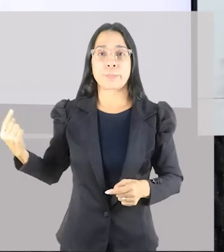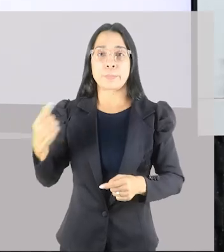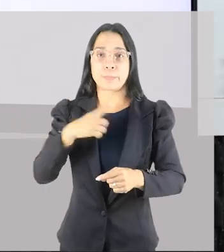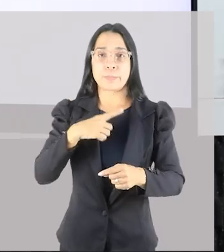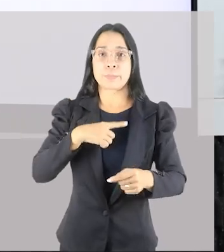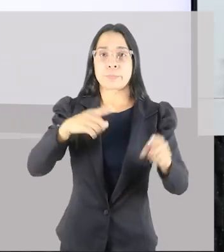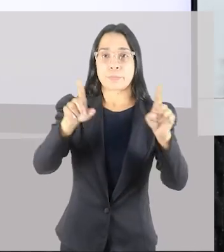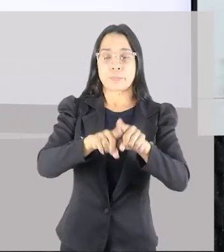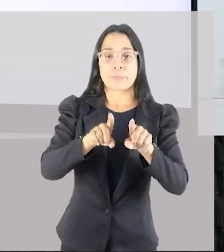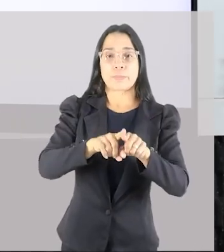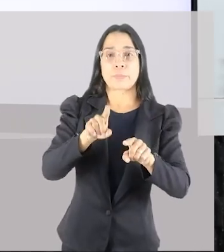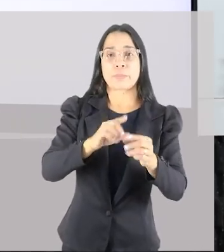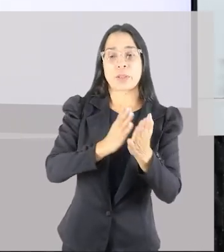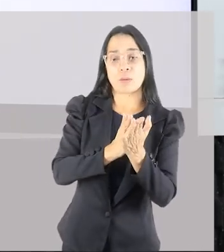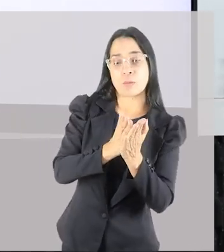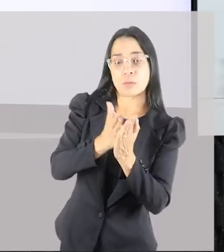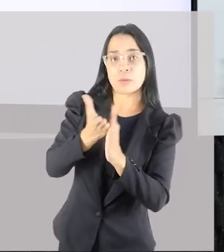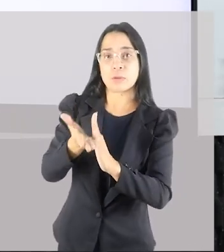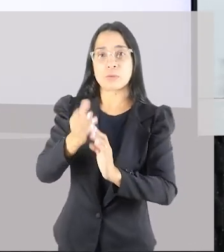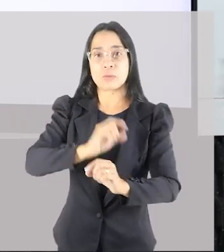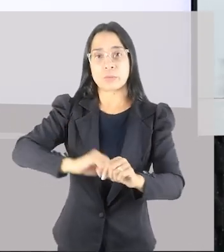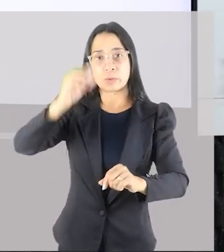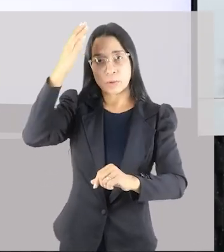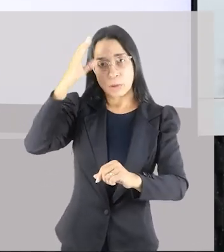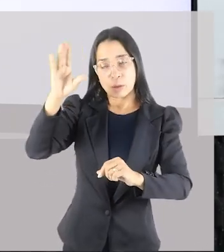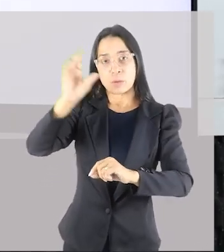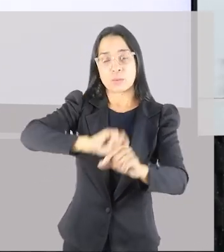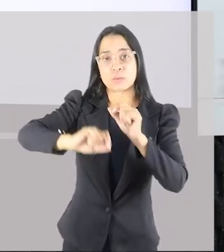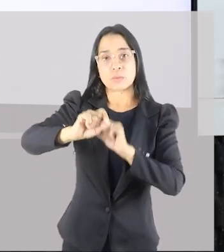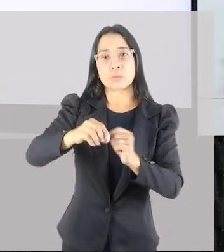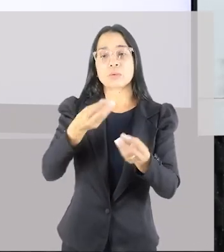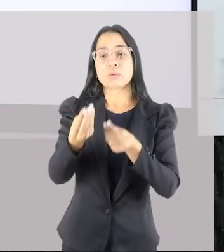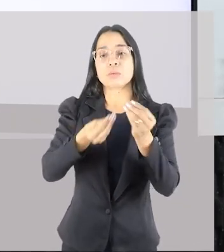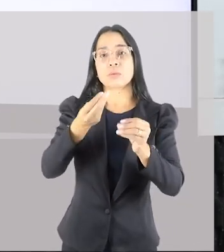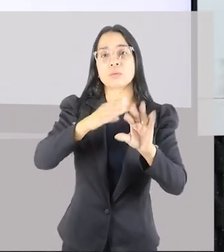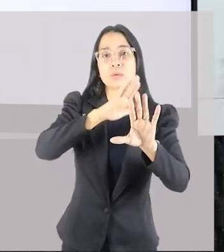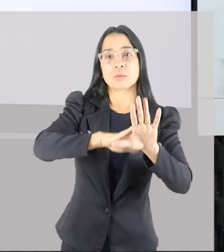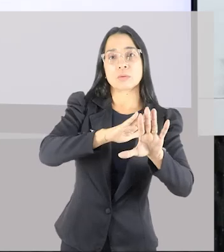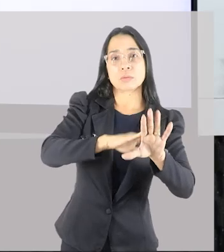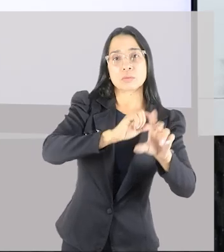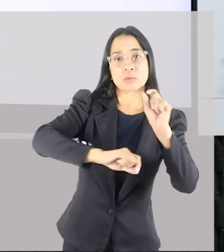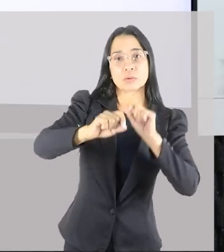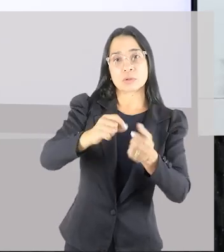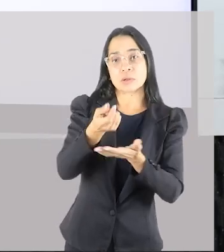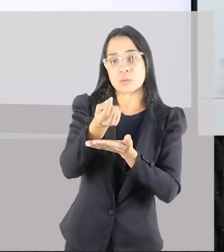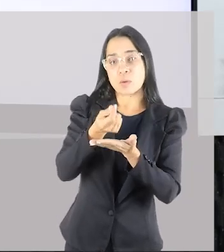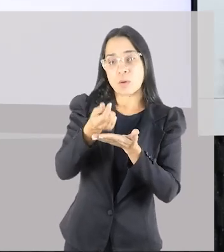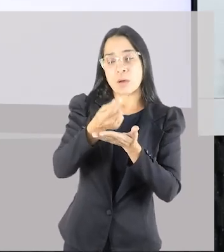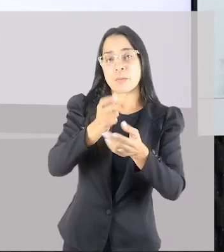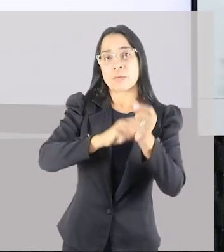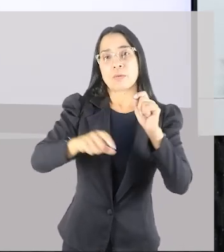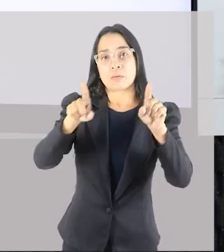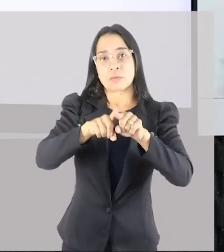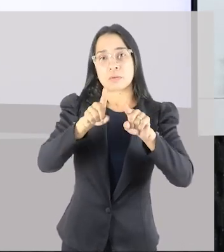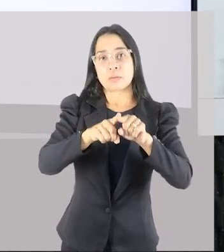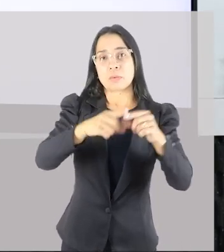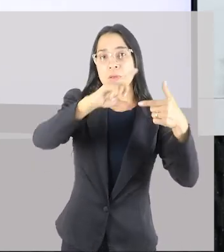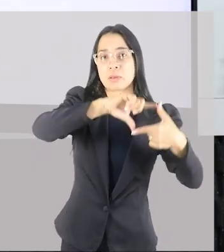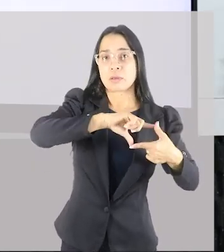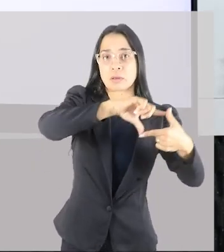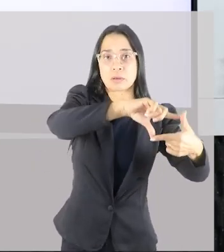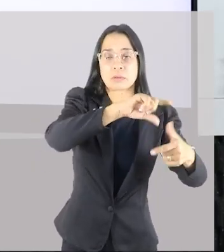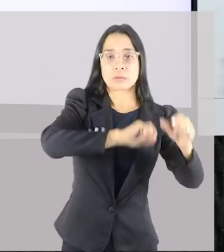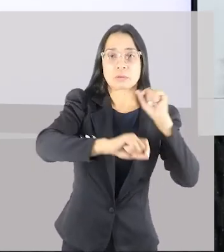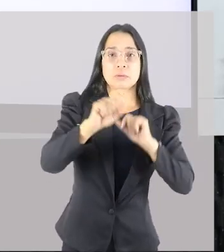também um desvirtuamento da cultura através da ideologia do capital e da alienação a que